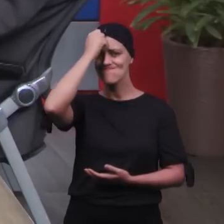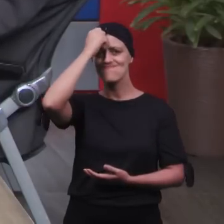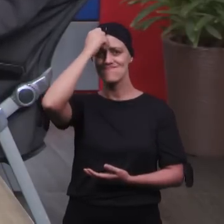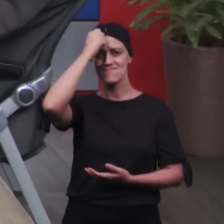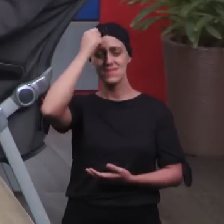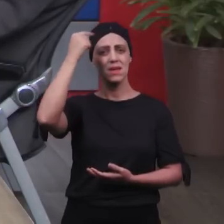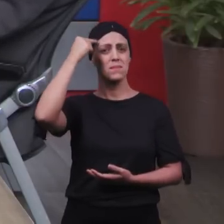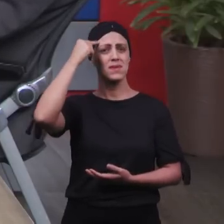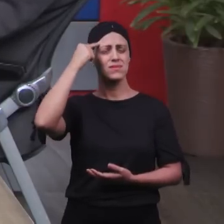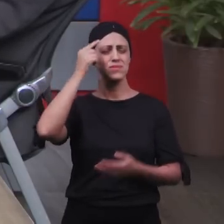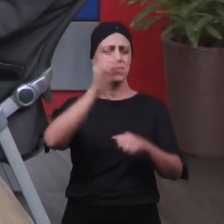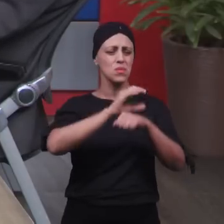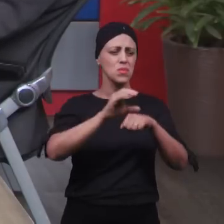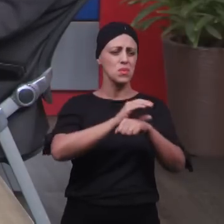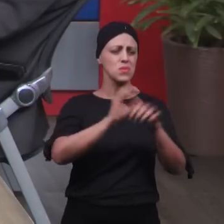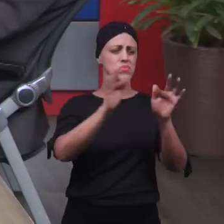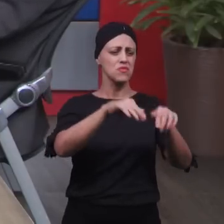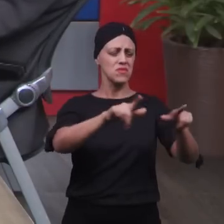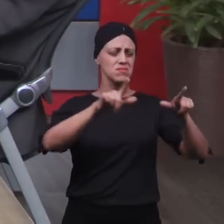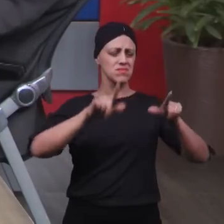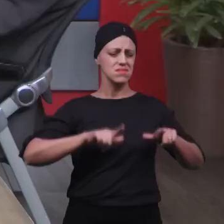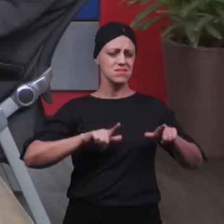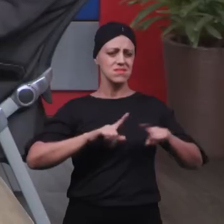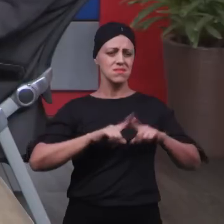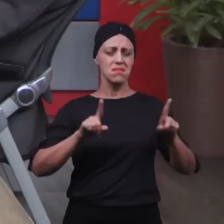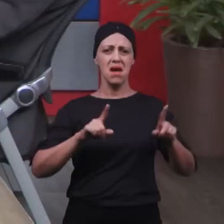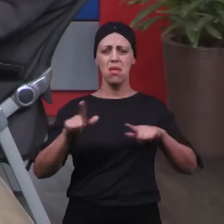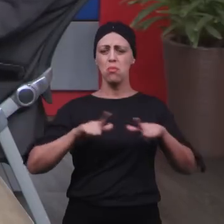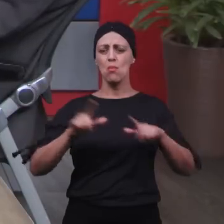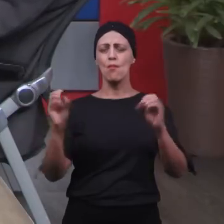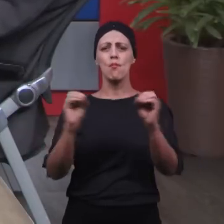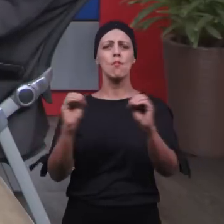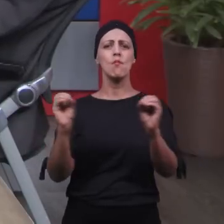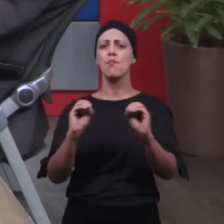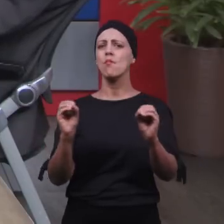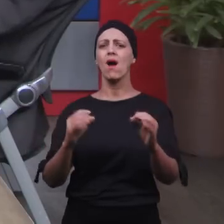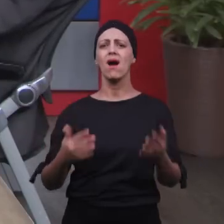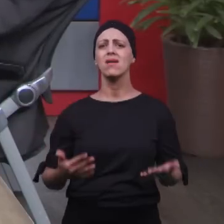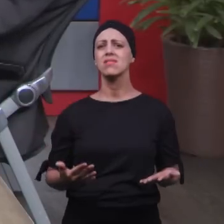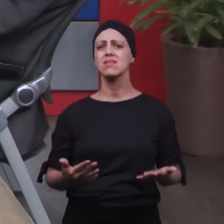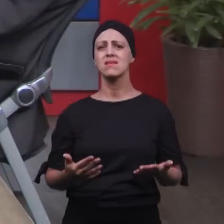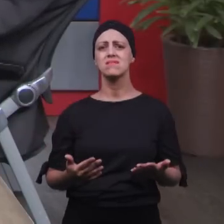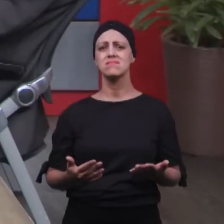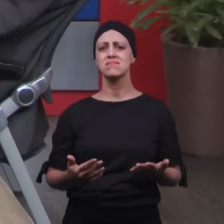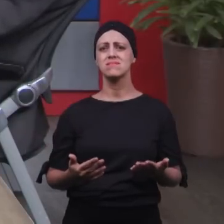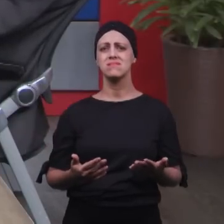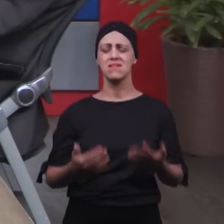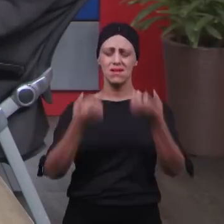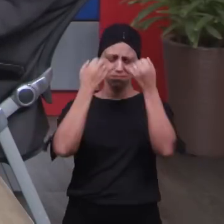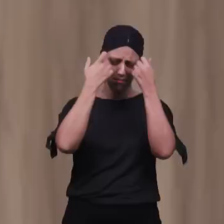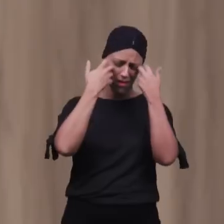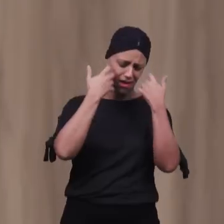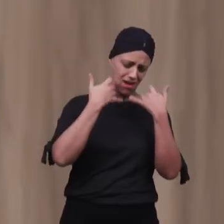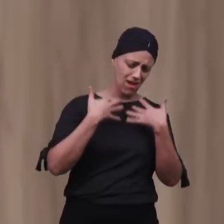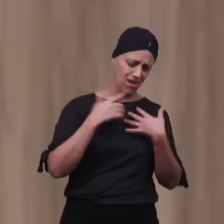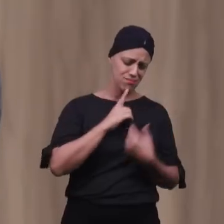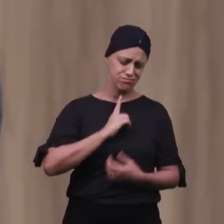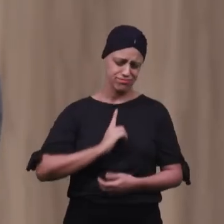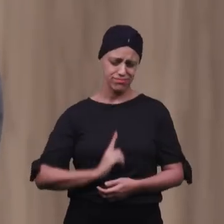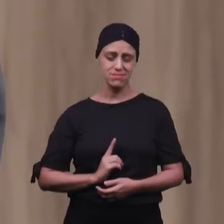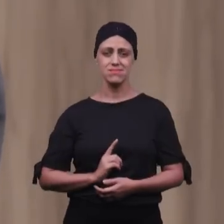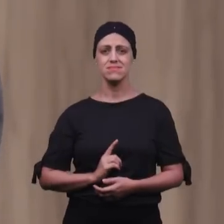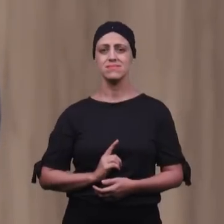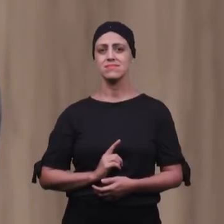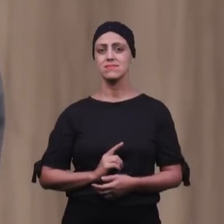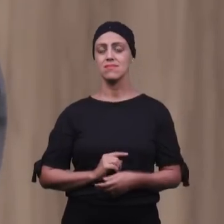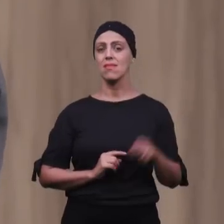curso, já havia um ano, e não tinha conseguido ingressar no mercado de trabalho. E ela ligou, já havia um tempo